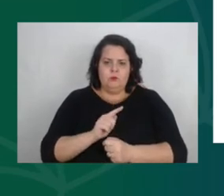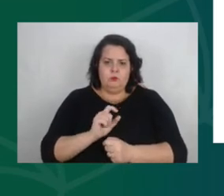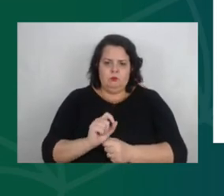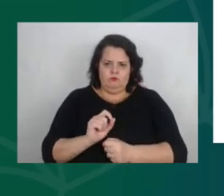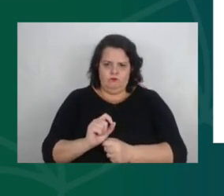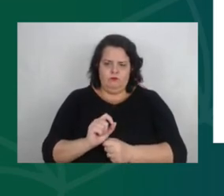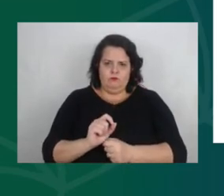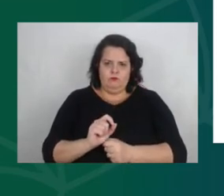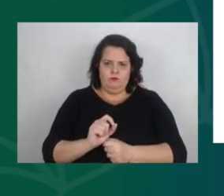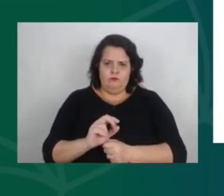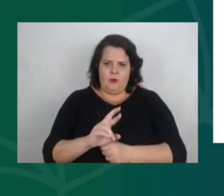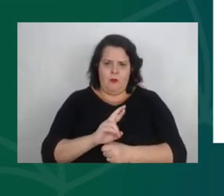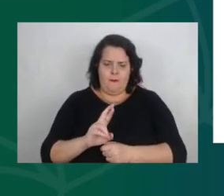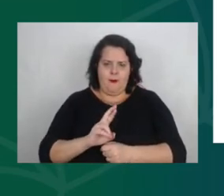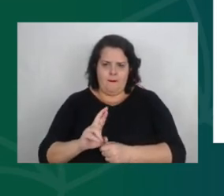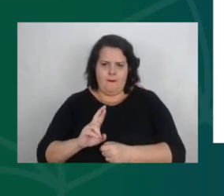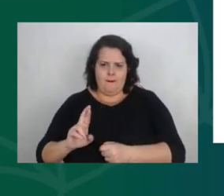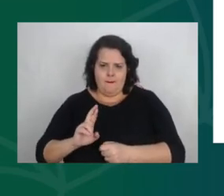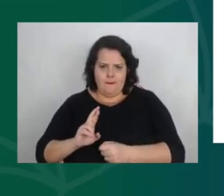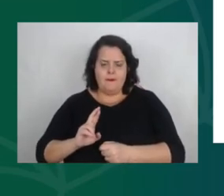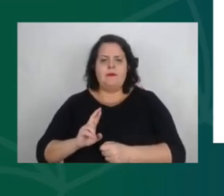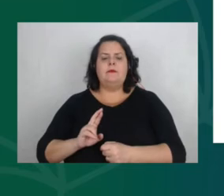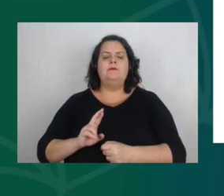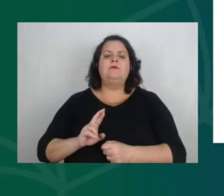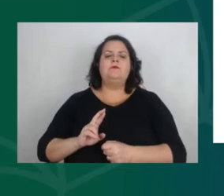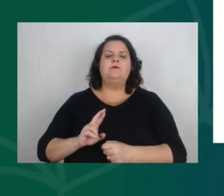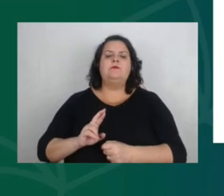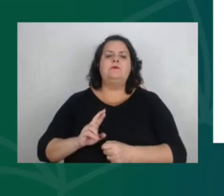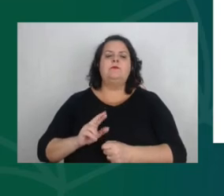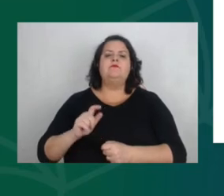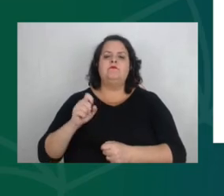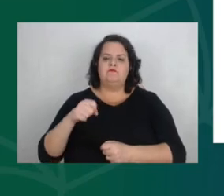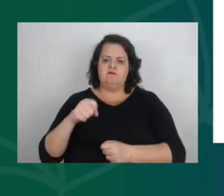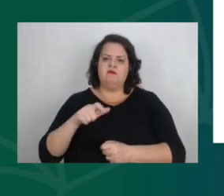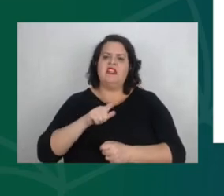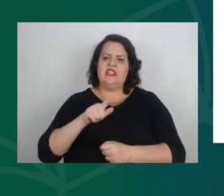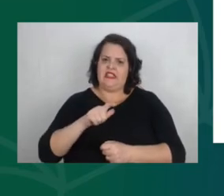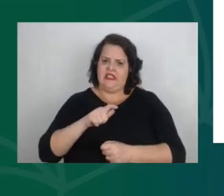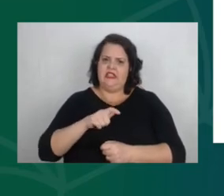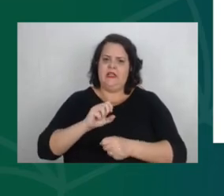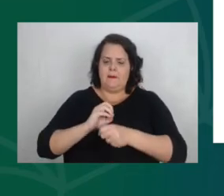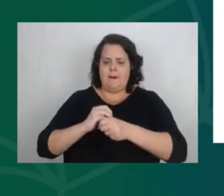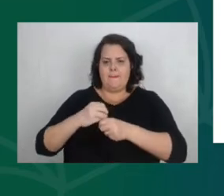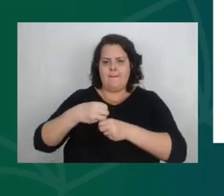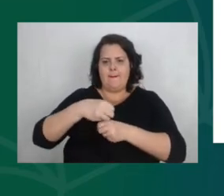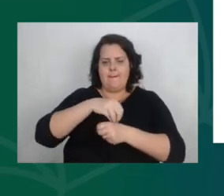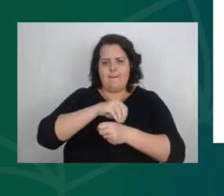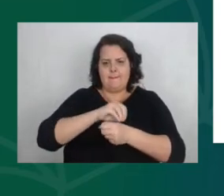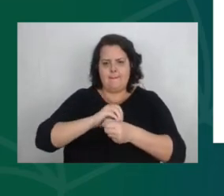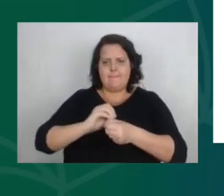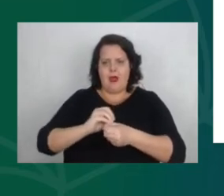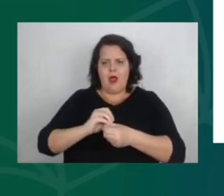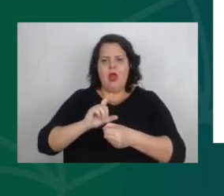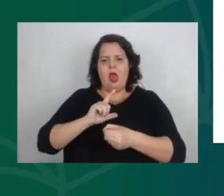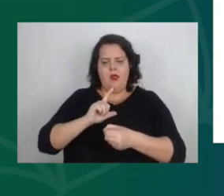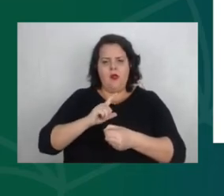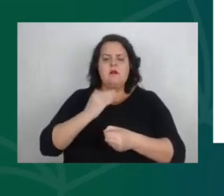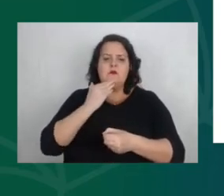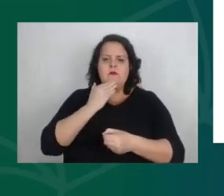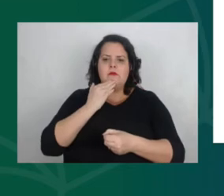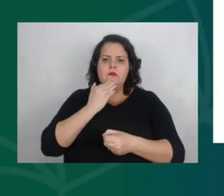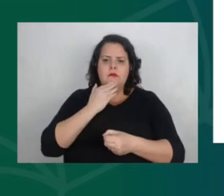indivíduos, eles estão com o número de evidência de células micronucleadas aumentado e também o nível do